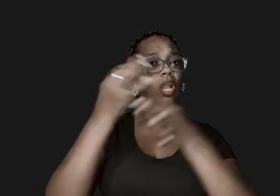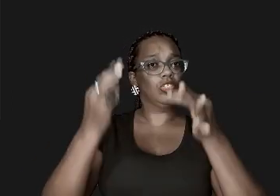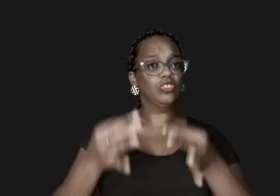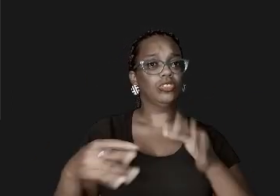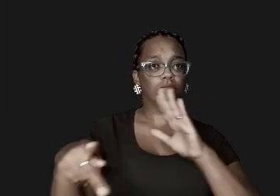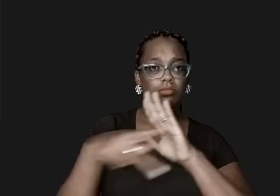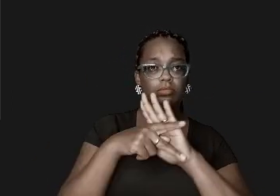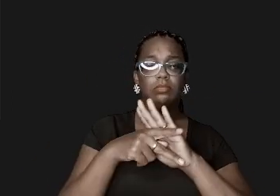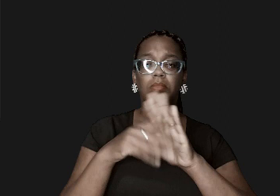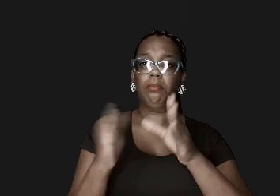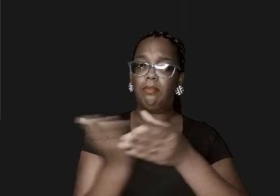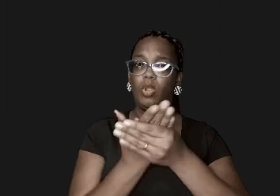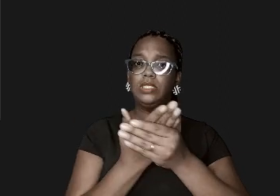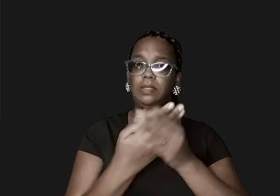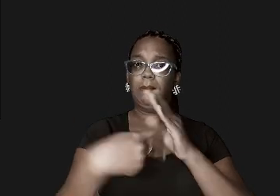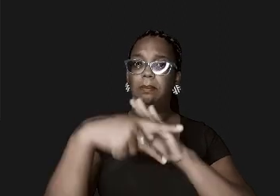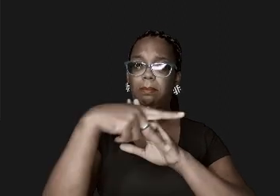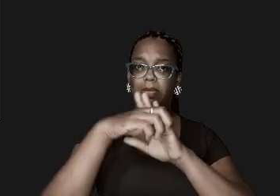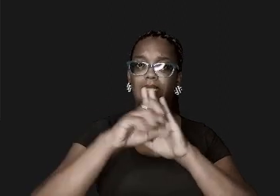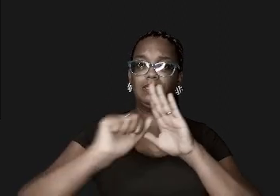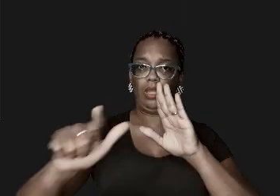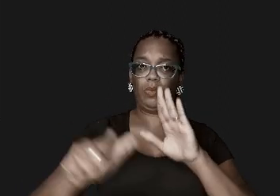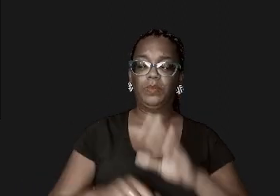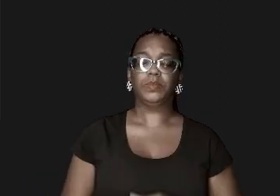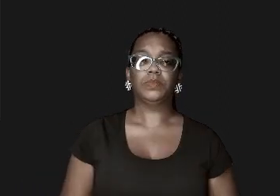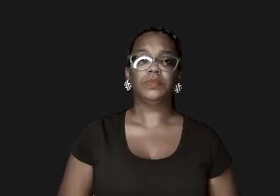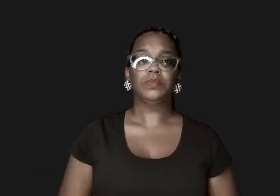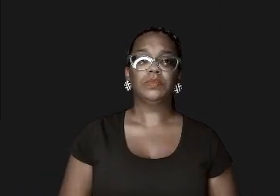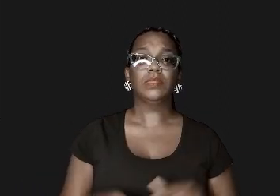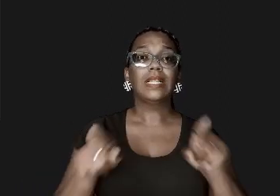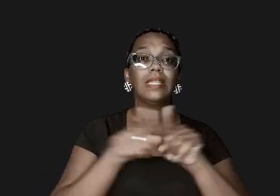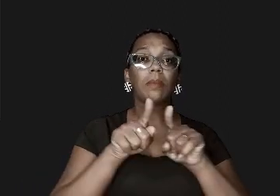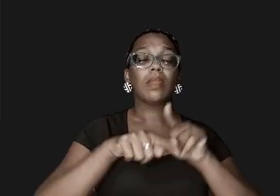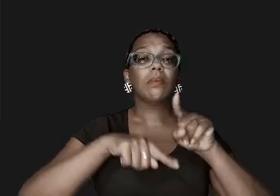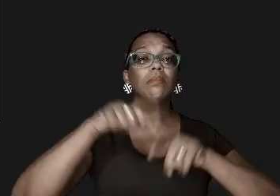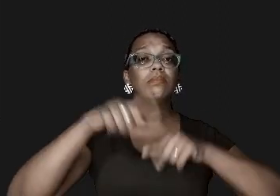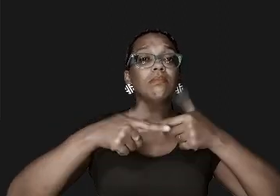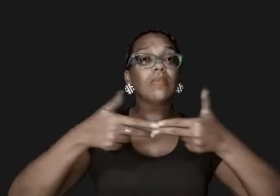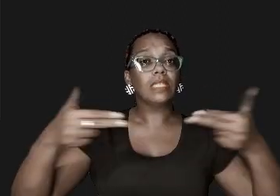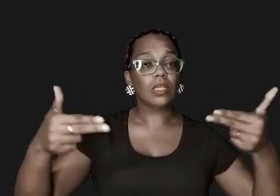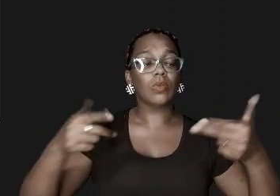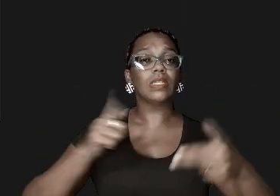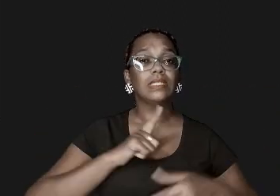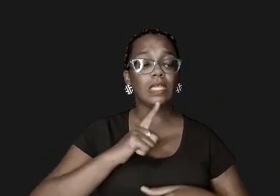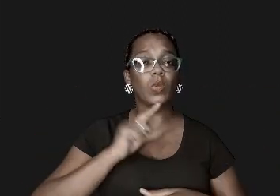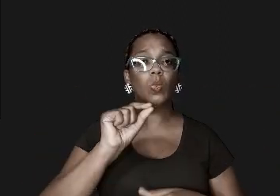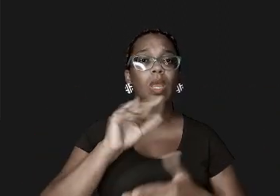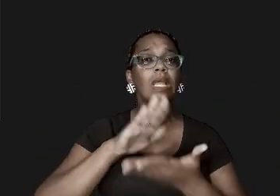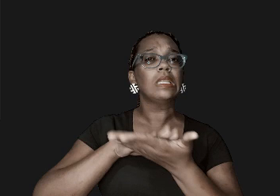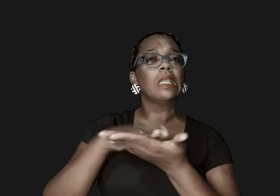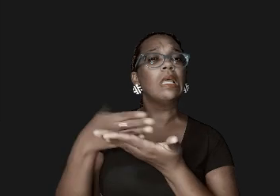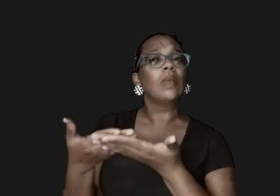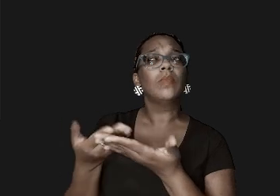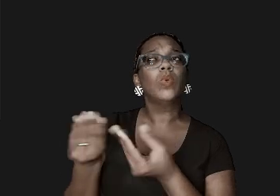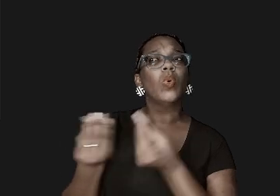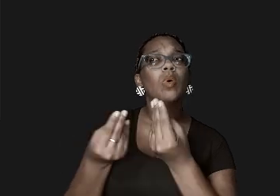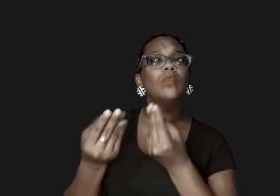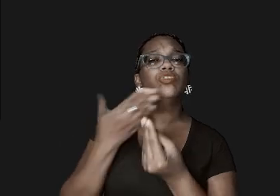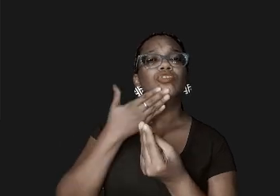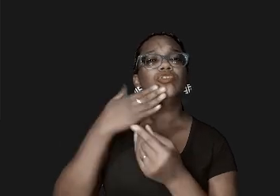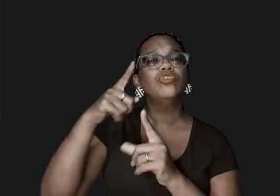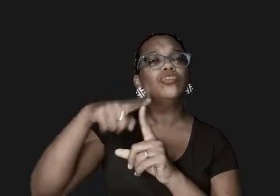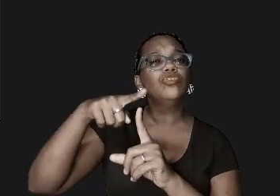julgamento dessas administrativas tem buscado se alimentar das garantias tipicamente processuais penais